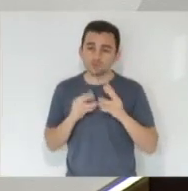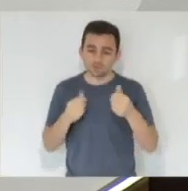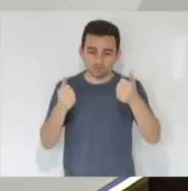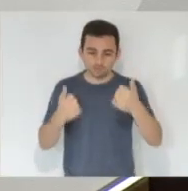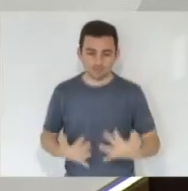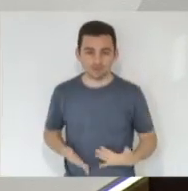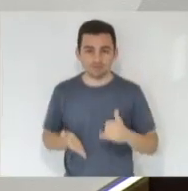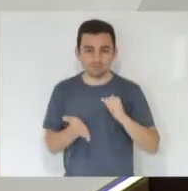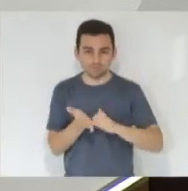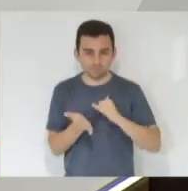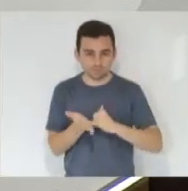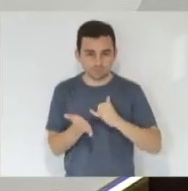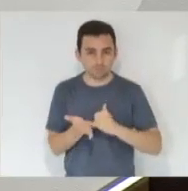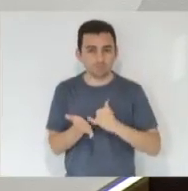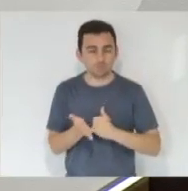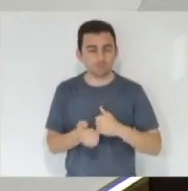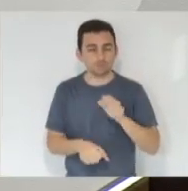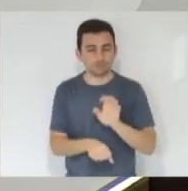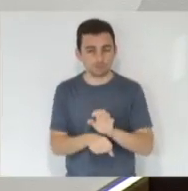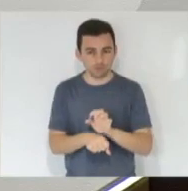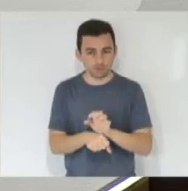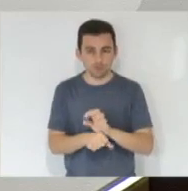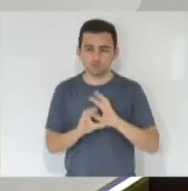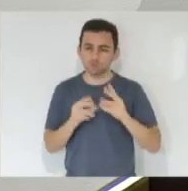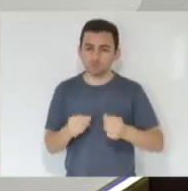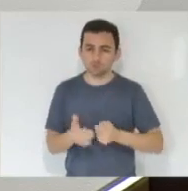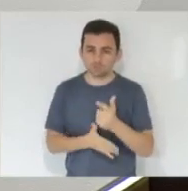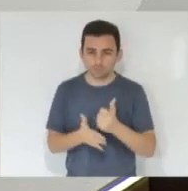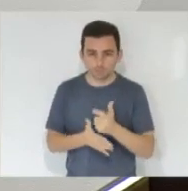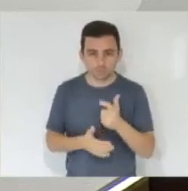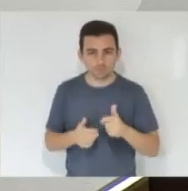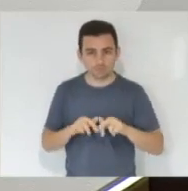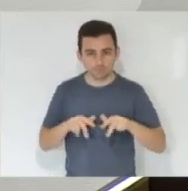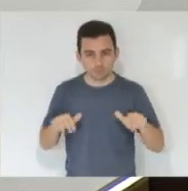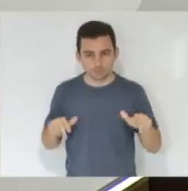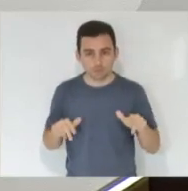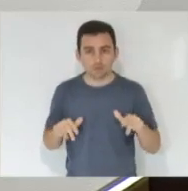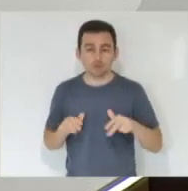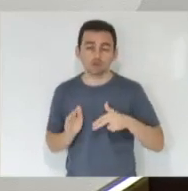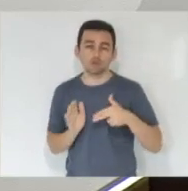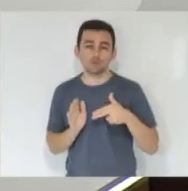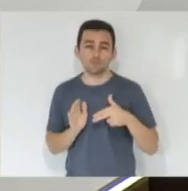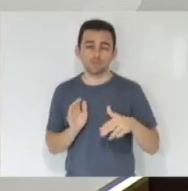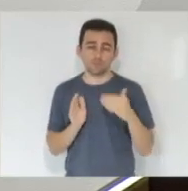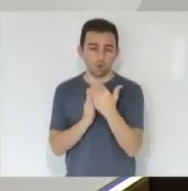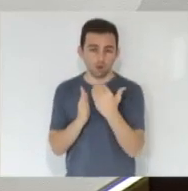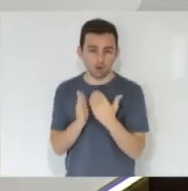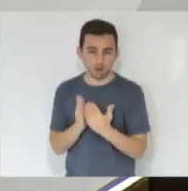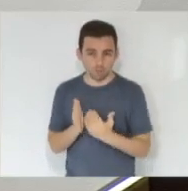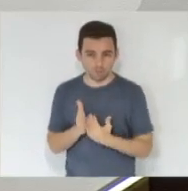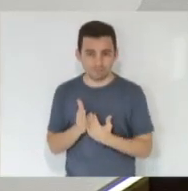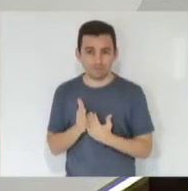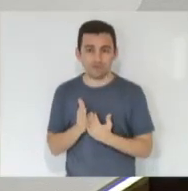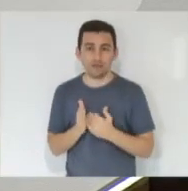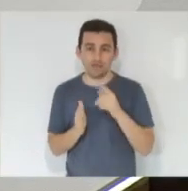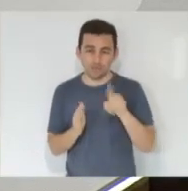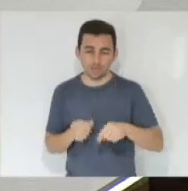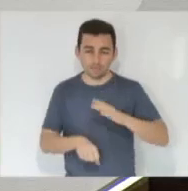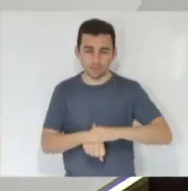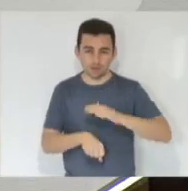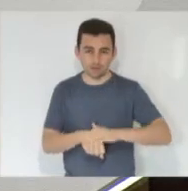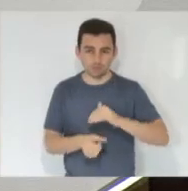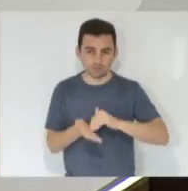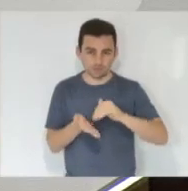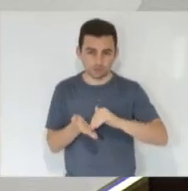receitas estaduais, toda a operação de execução do programa Nota Fiscal Segura estará a cargo da Secretaria